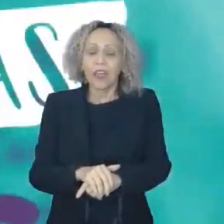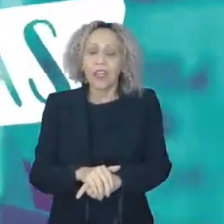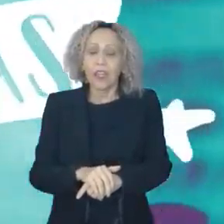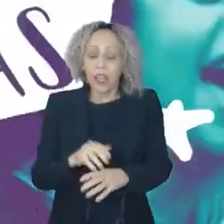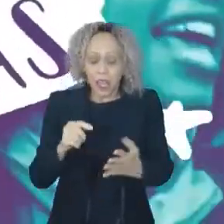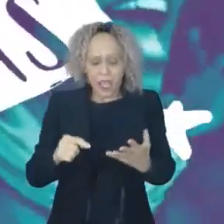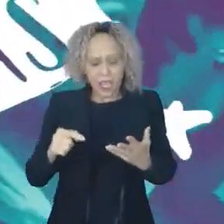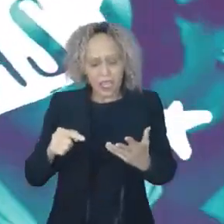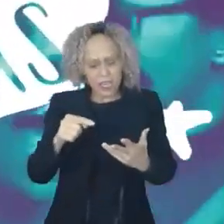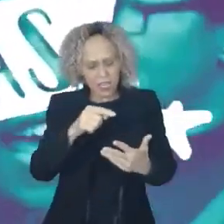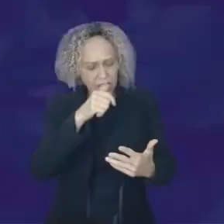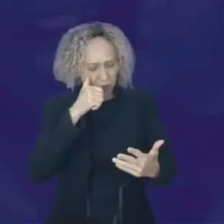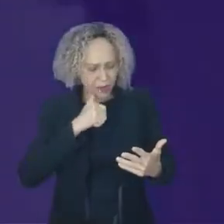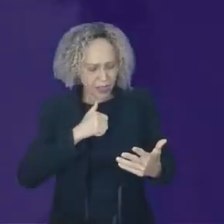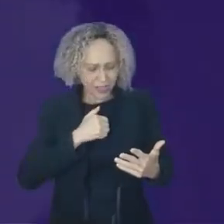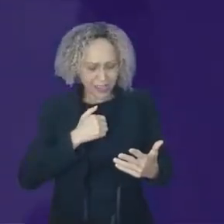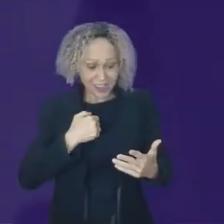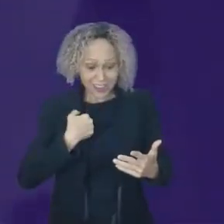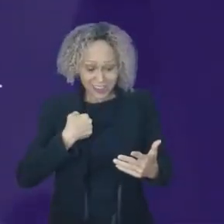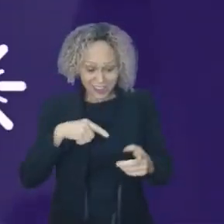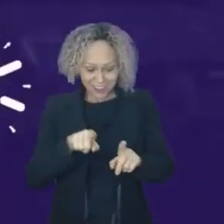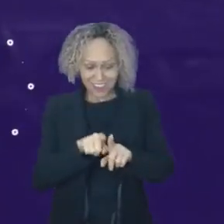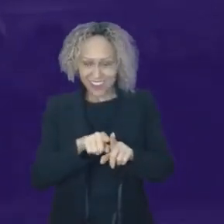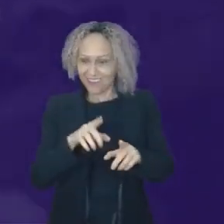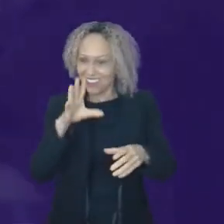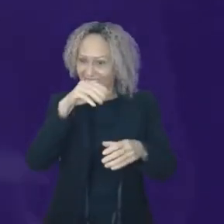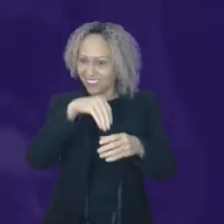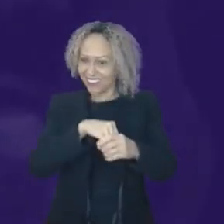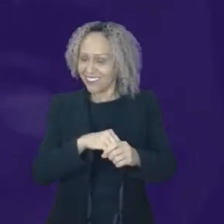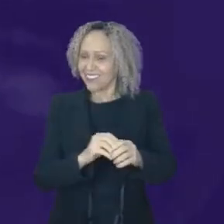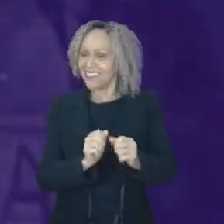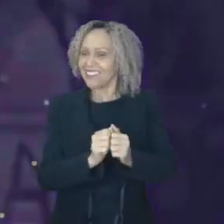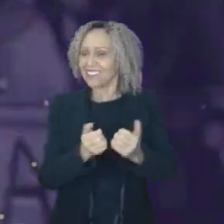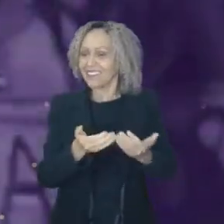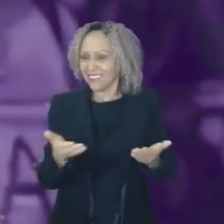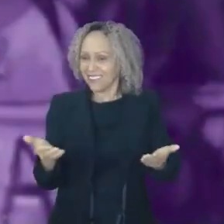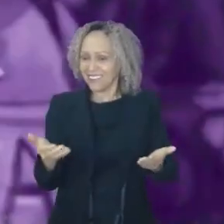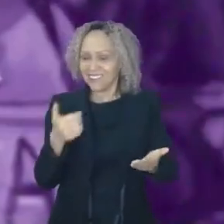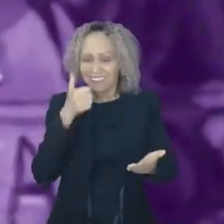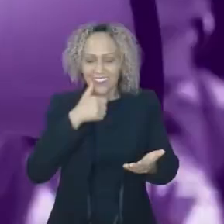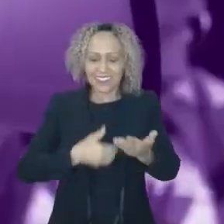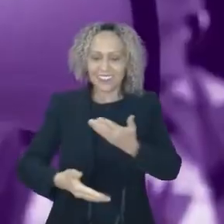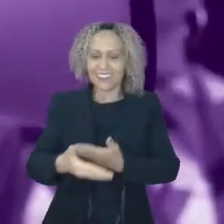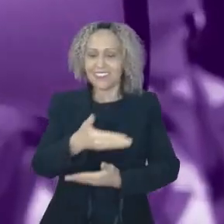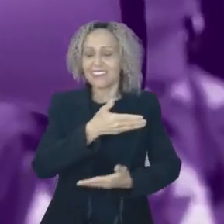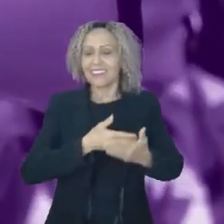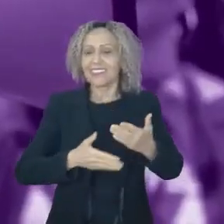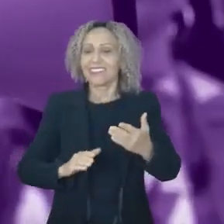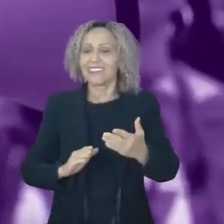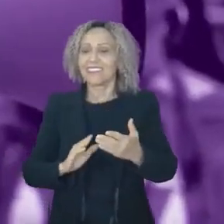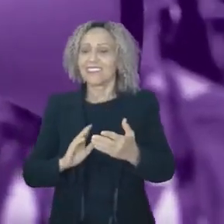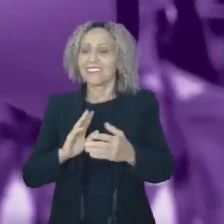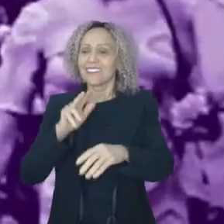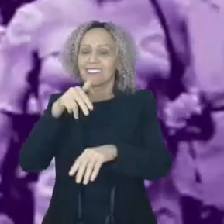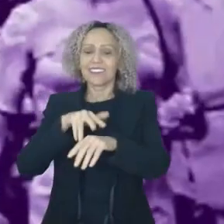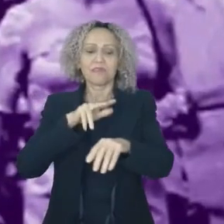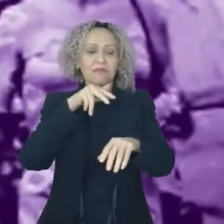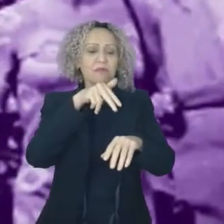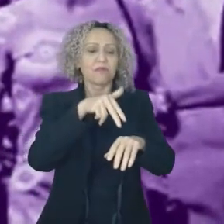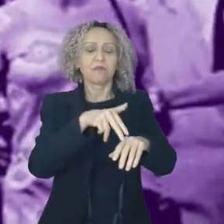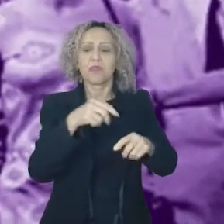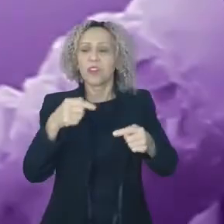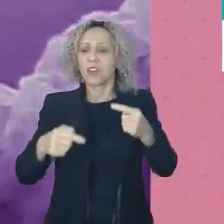Eu sou uma delas, são elas por elas, ocupando os espaços